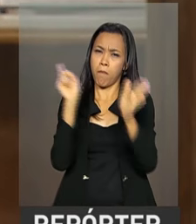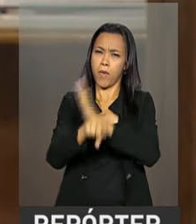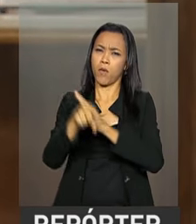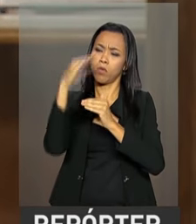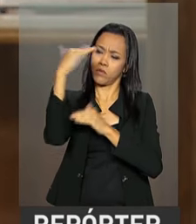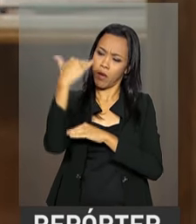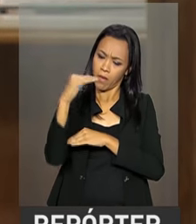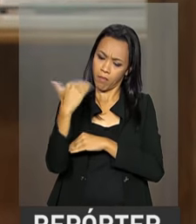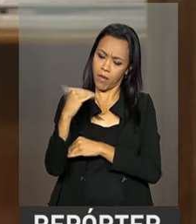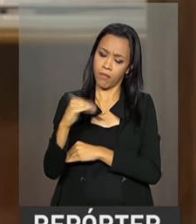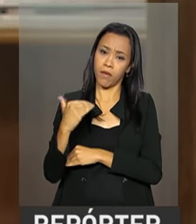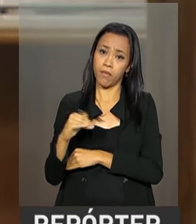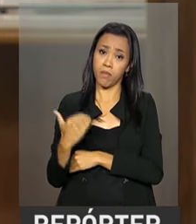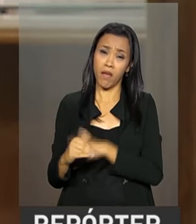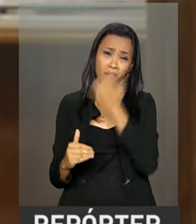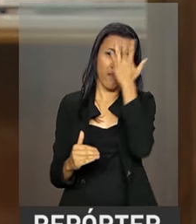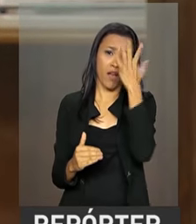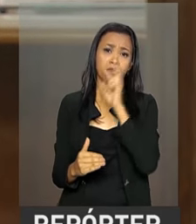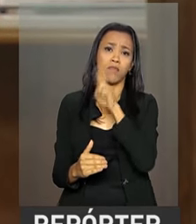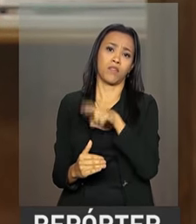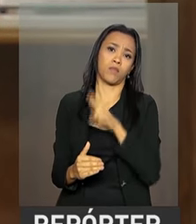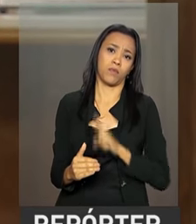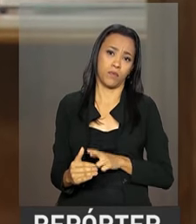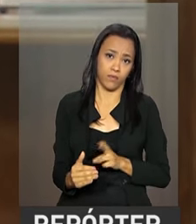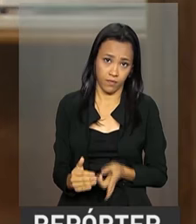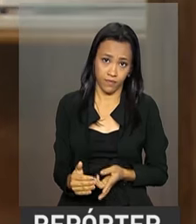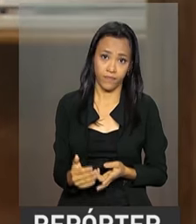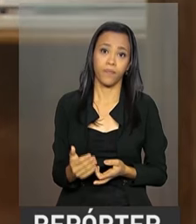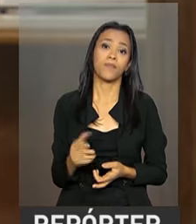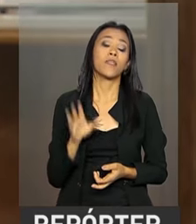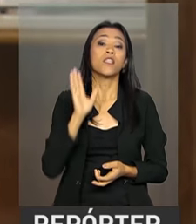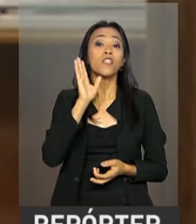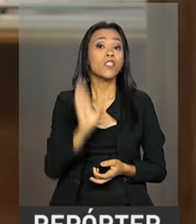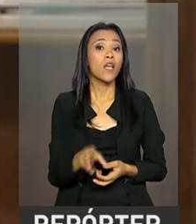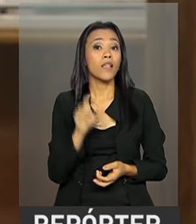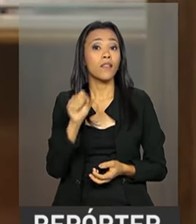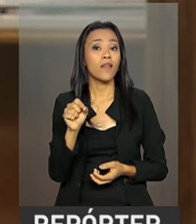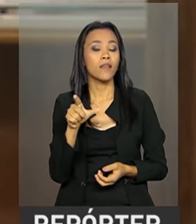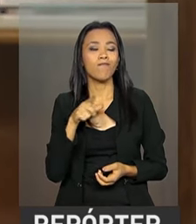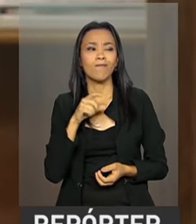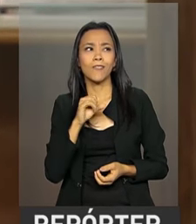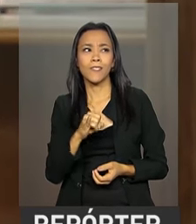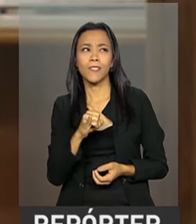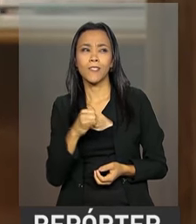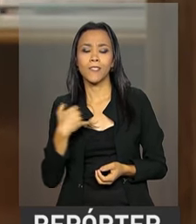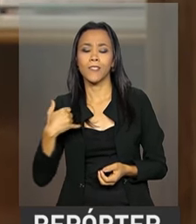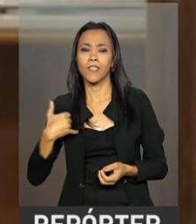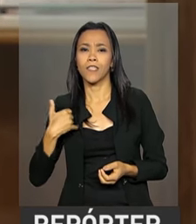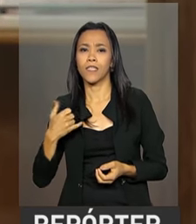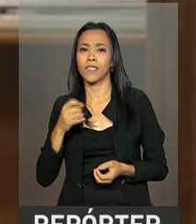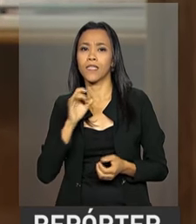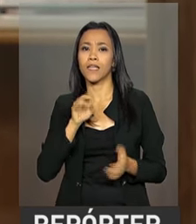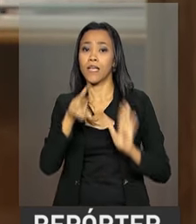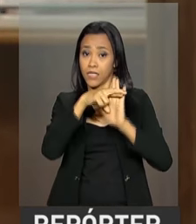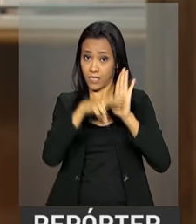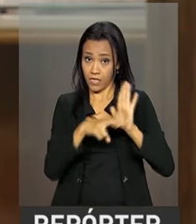fácil, intuitivo de ser respondido, ele automaticamente já recebe a classificação segundo o critério de cada